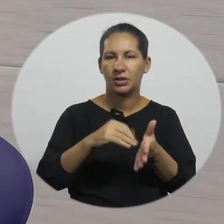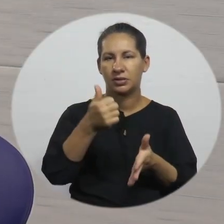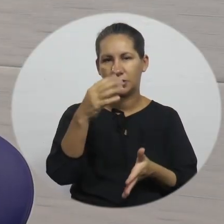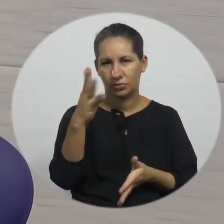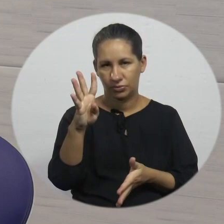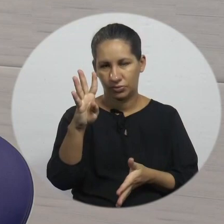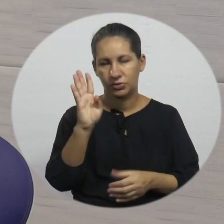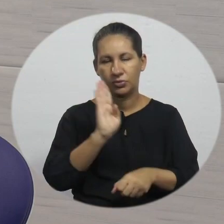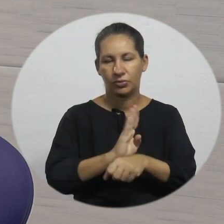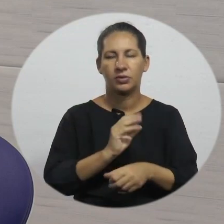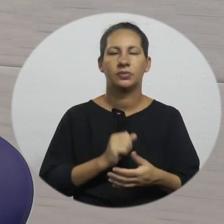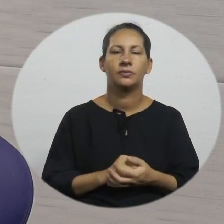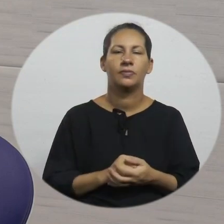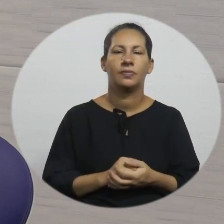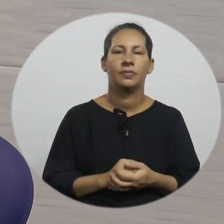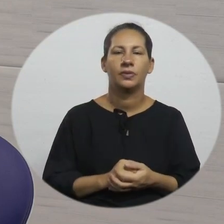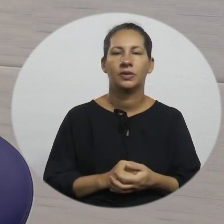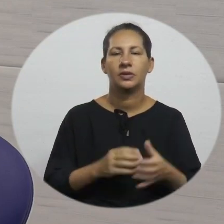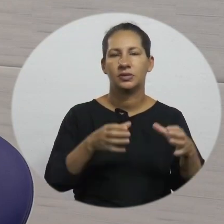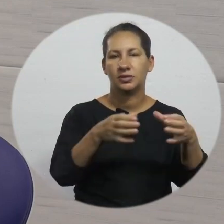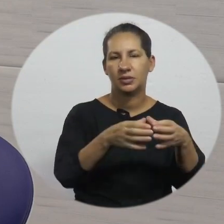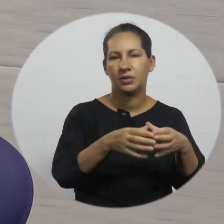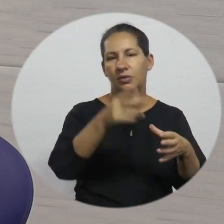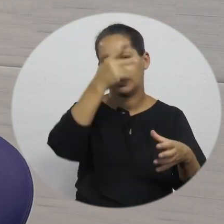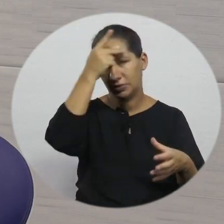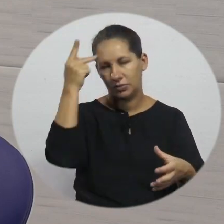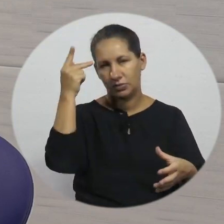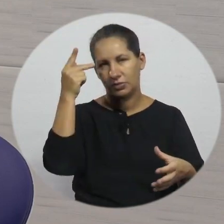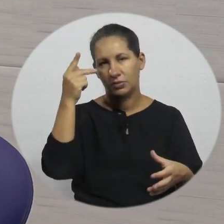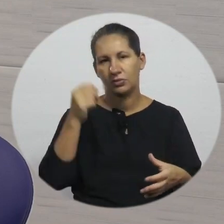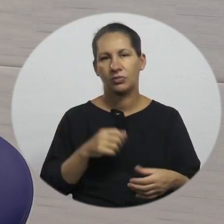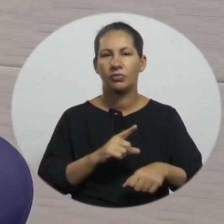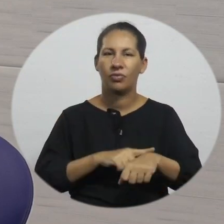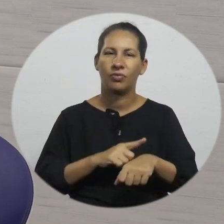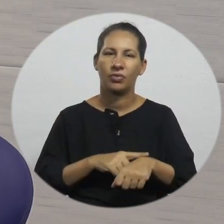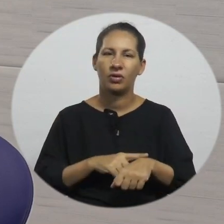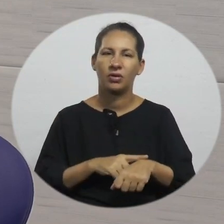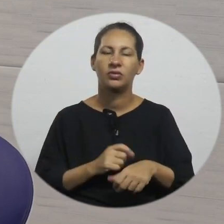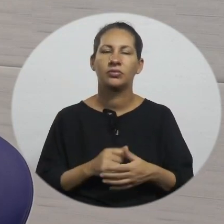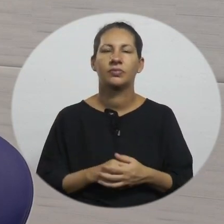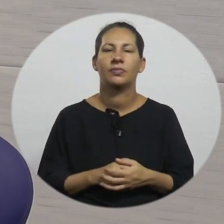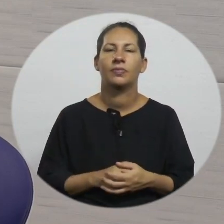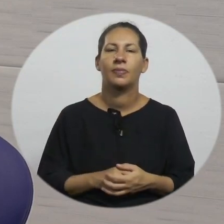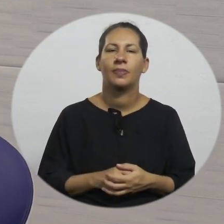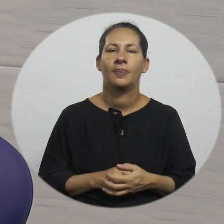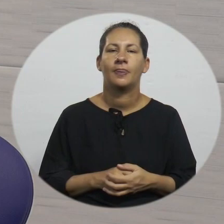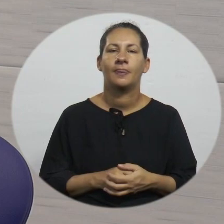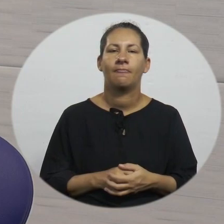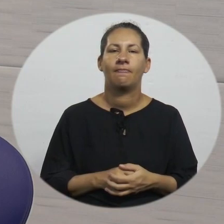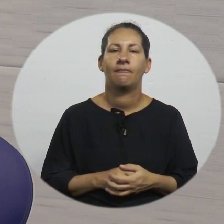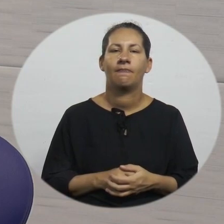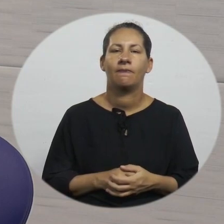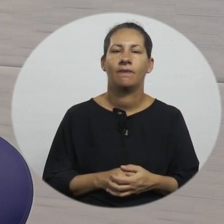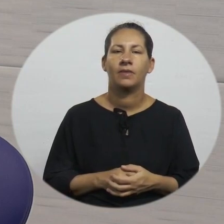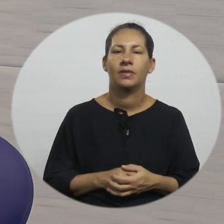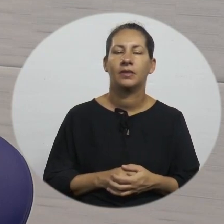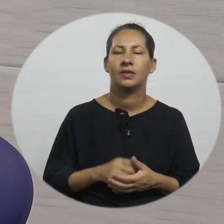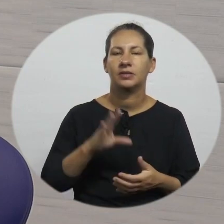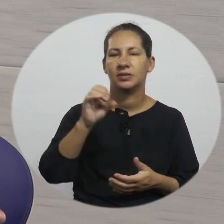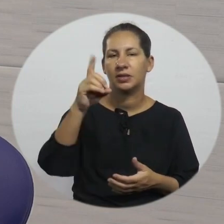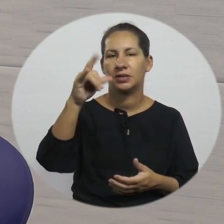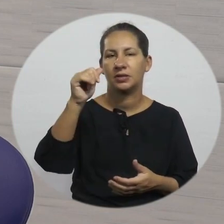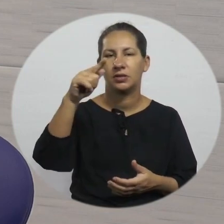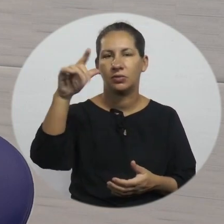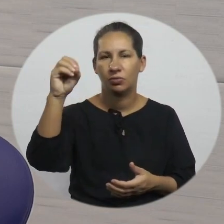às 14 horas, né? Central do Cidadão e posto de atendimento, eles têm um horário mais elástico. Então, assim, existe Central